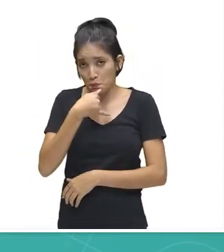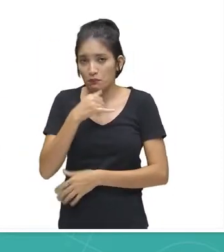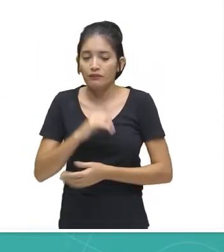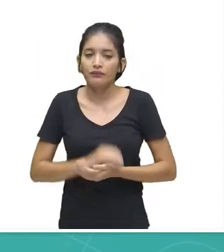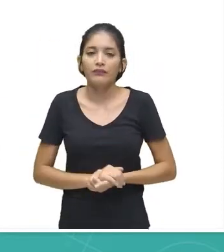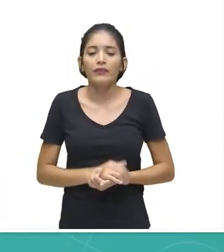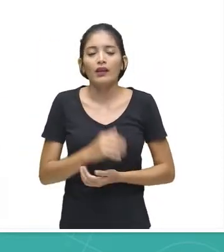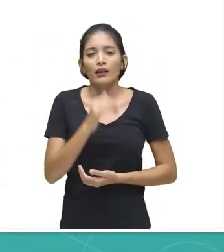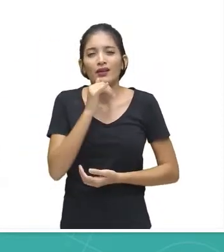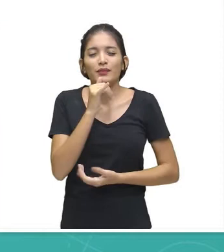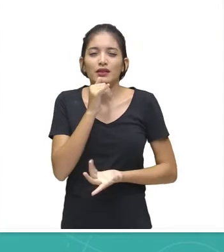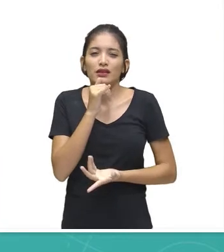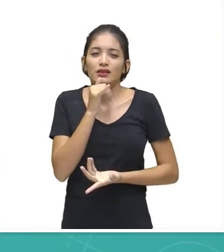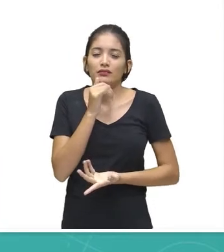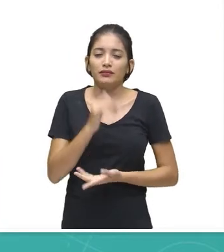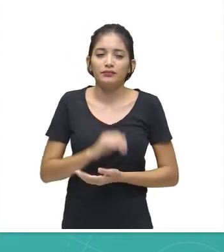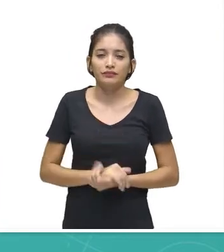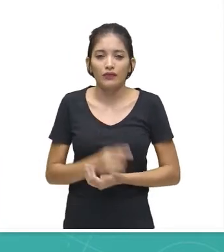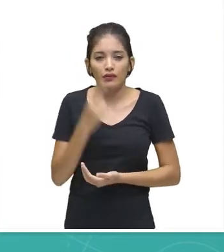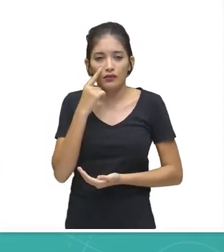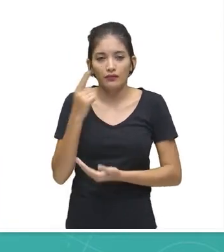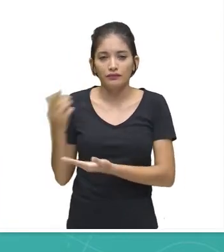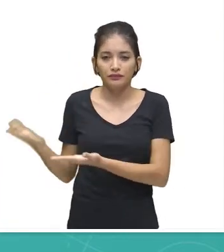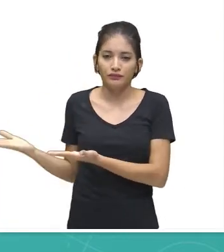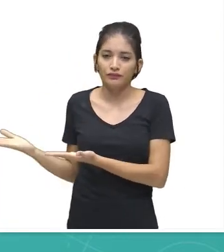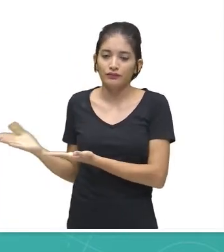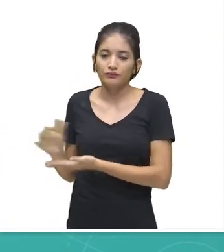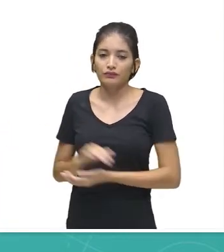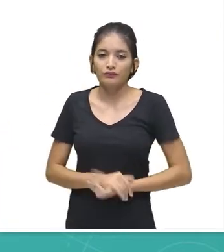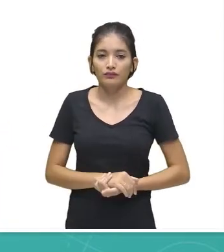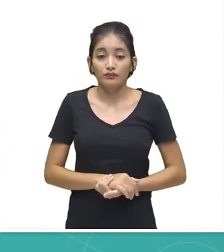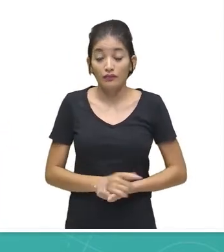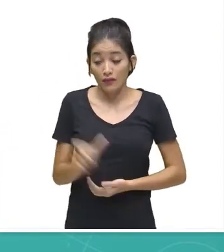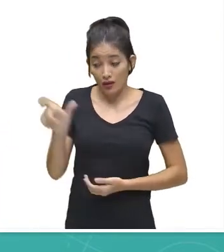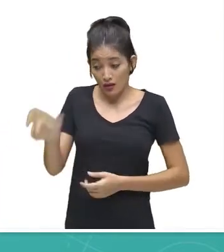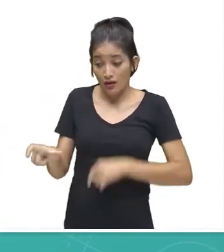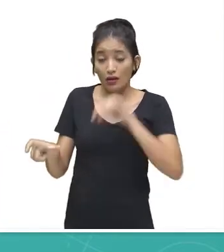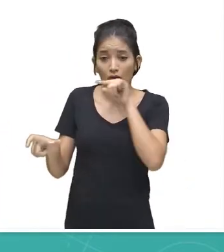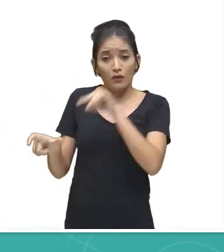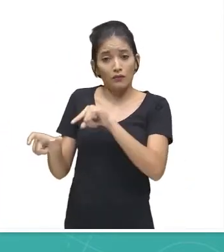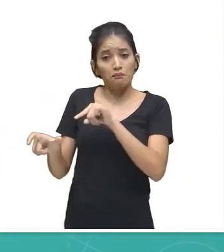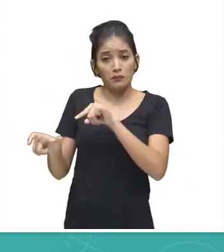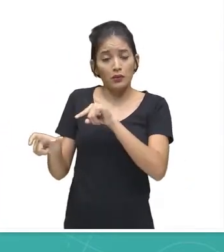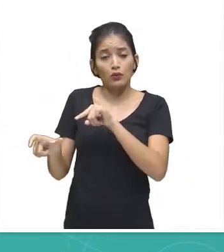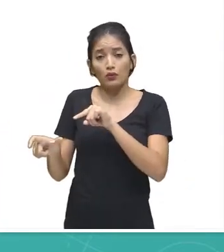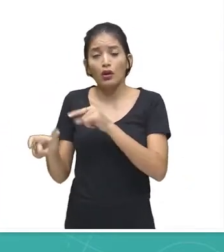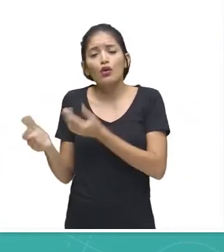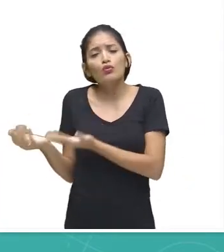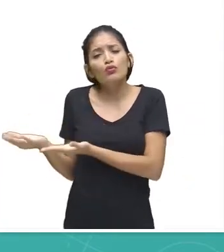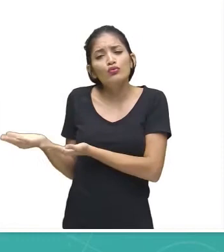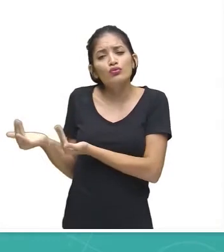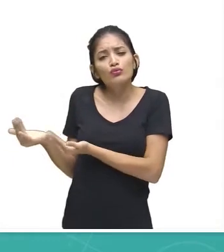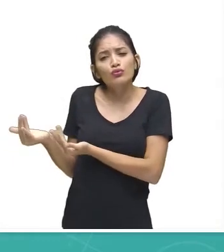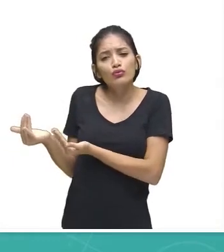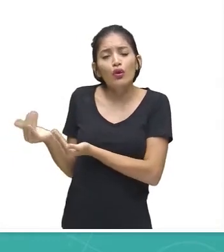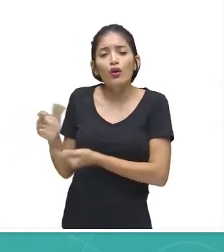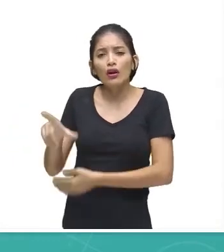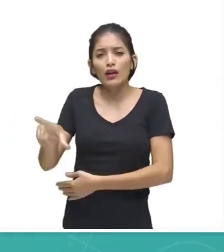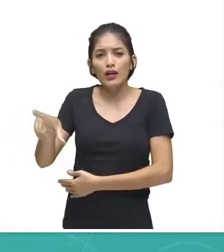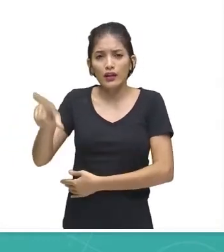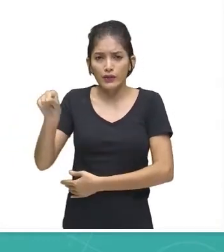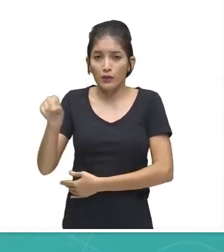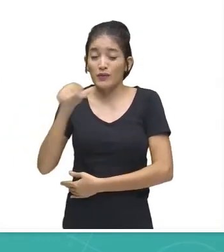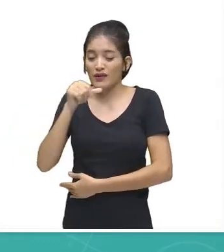pegar um exemplo claro aqui, acompanhe comigo. Uma pessoa, um jovem, que escolhe o mundo